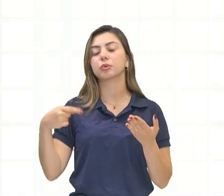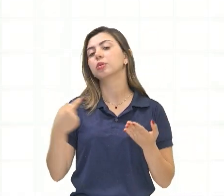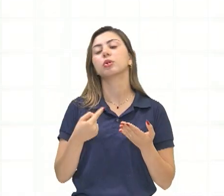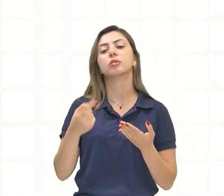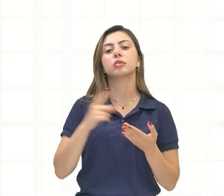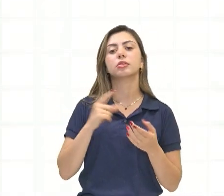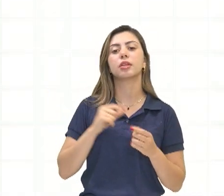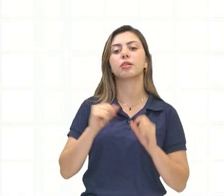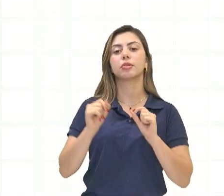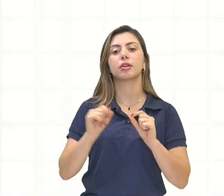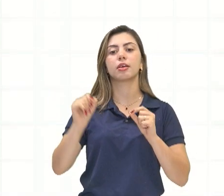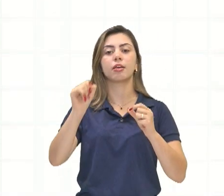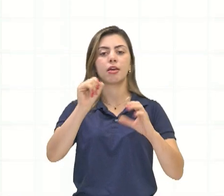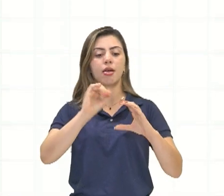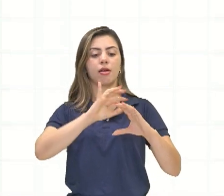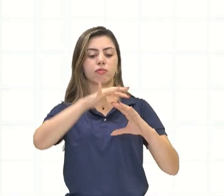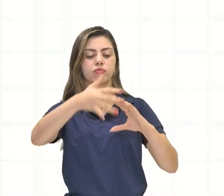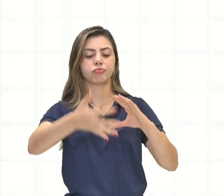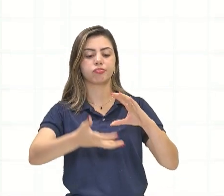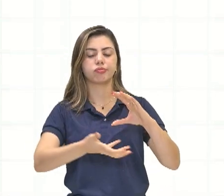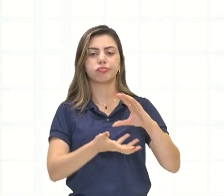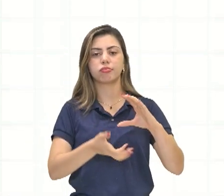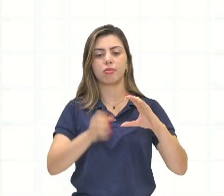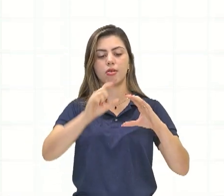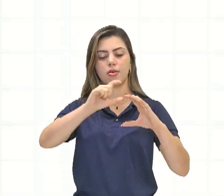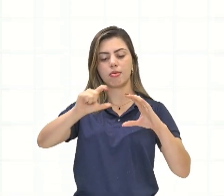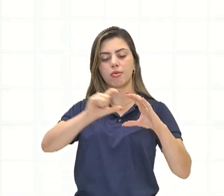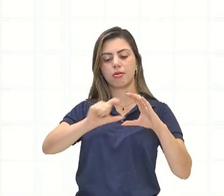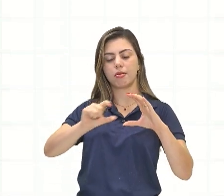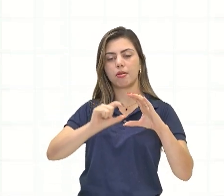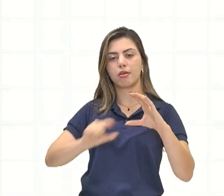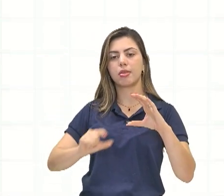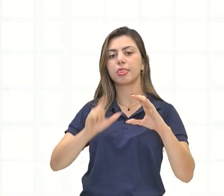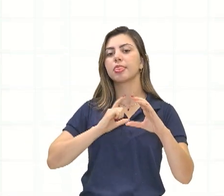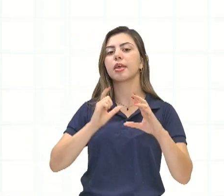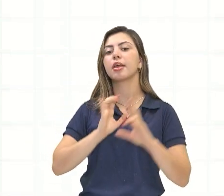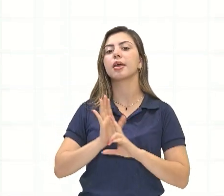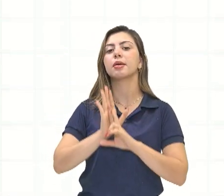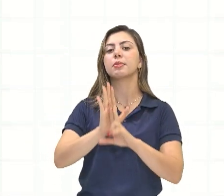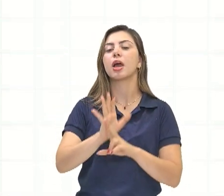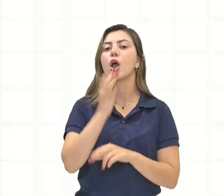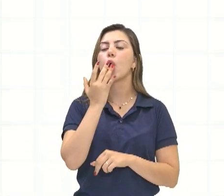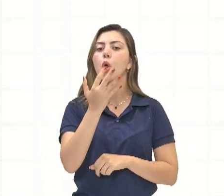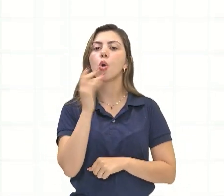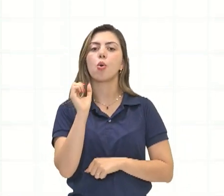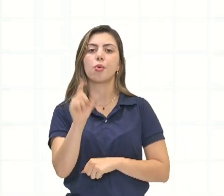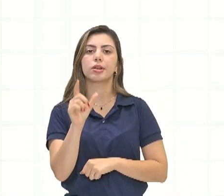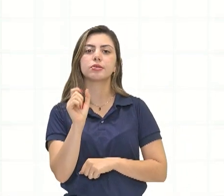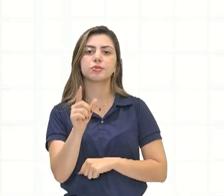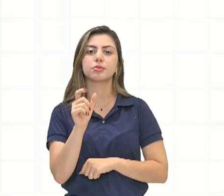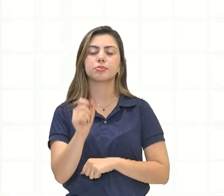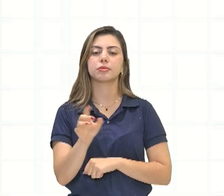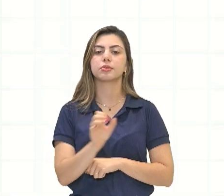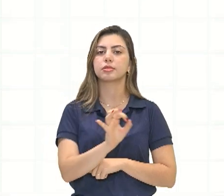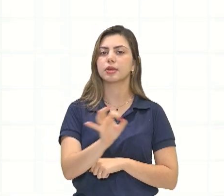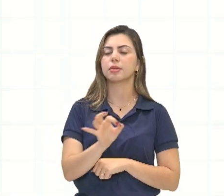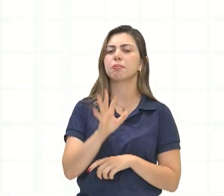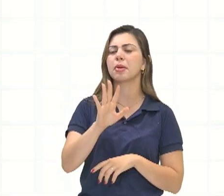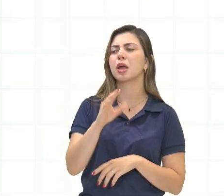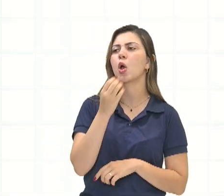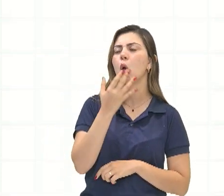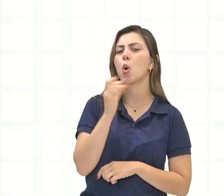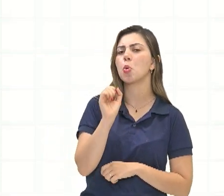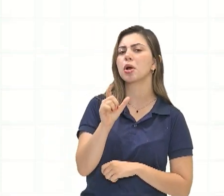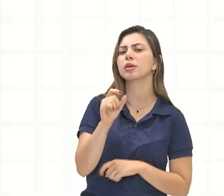as zonas polares, elas estão representadas com a cor azul, certo? Por quê? Porque é